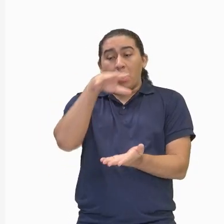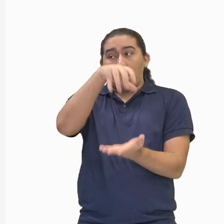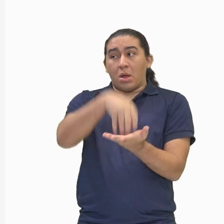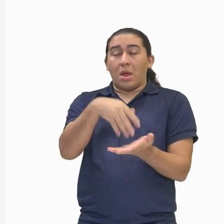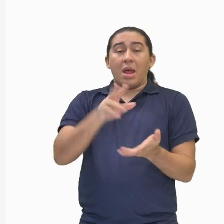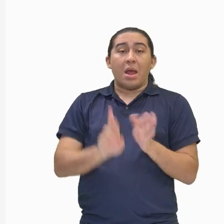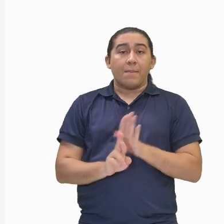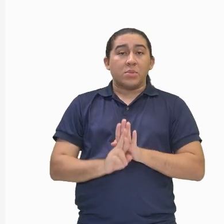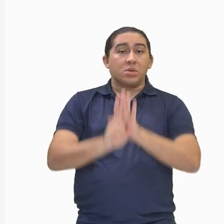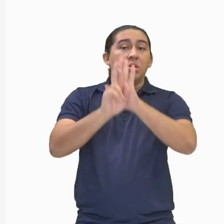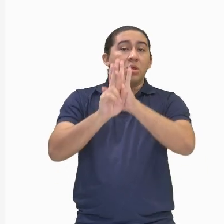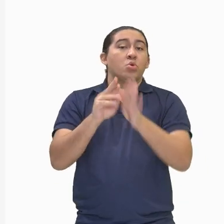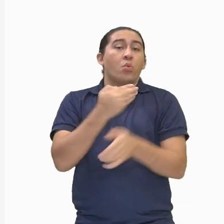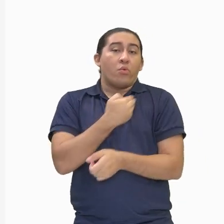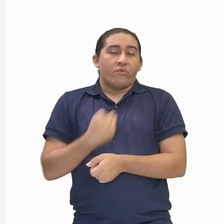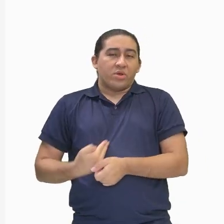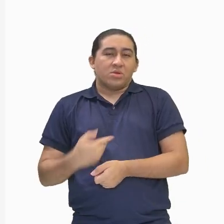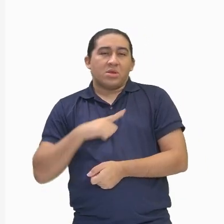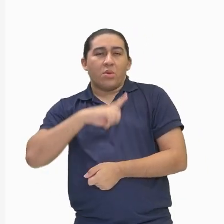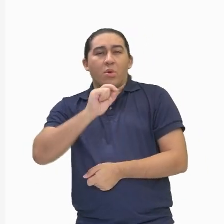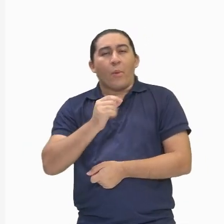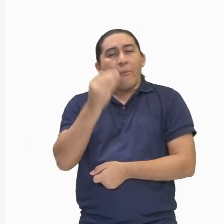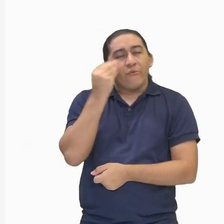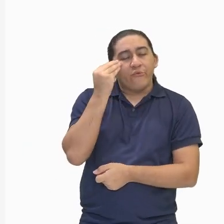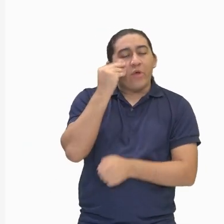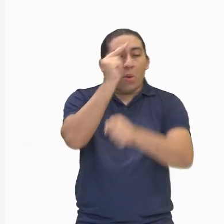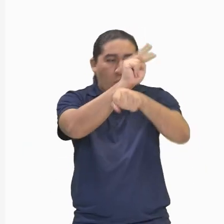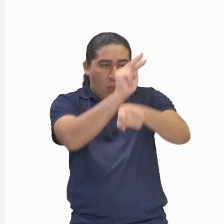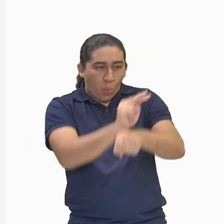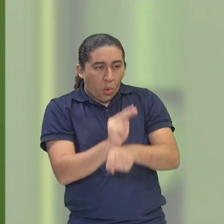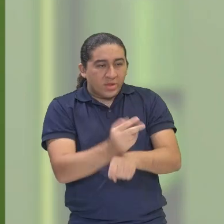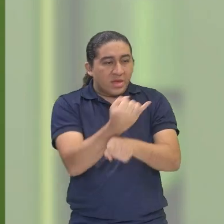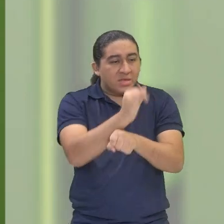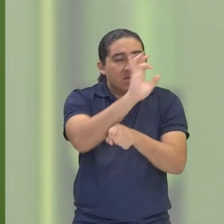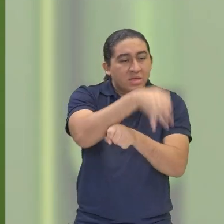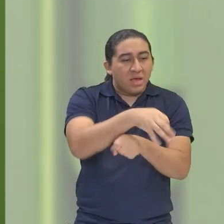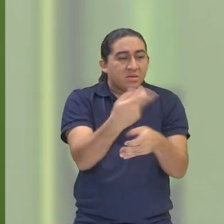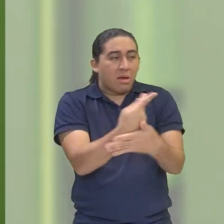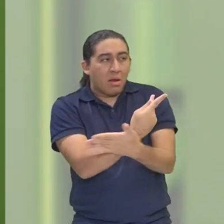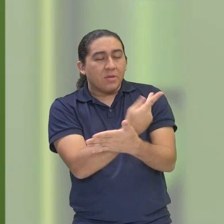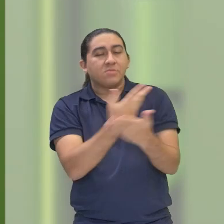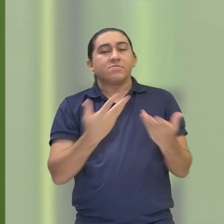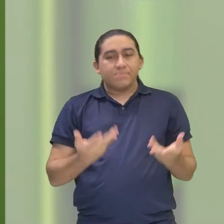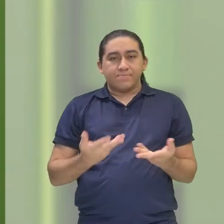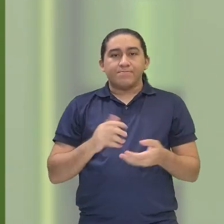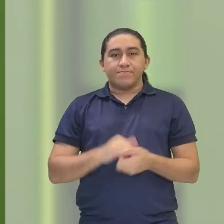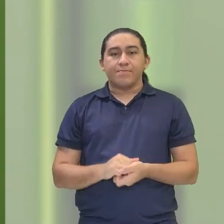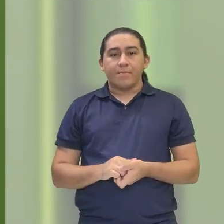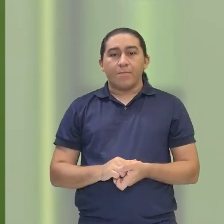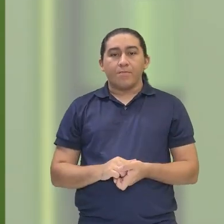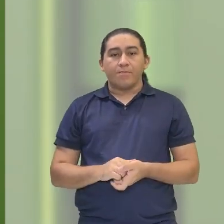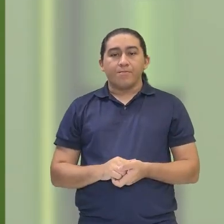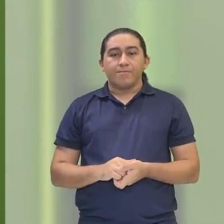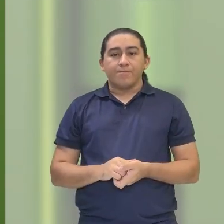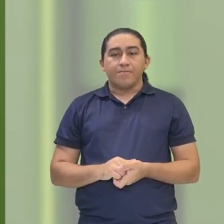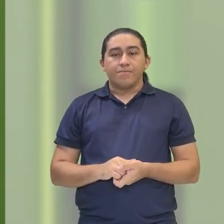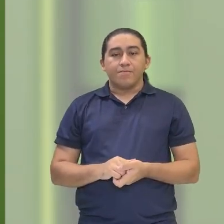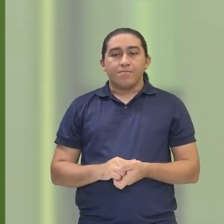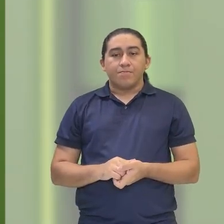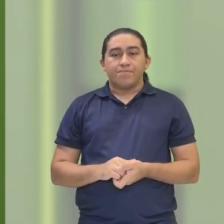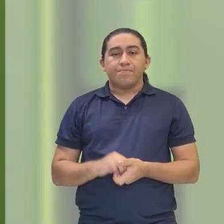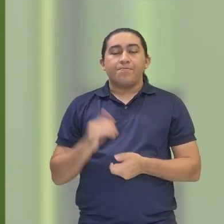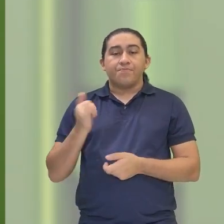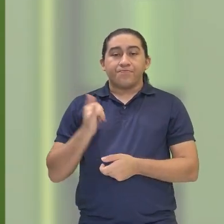que regulariza, que fiscaliza essa produção energética, que é importante. Energia